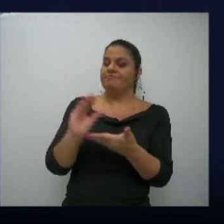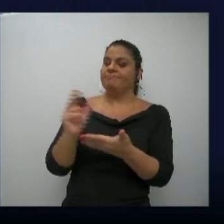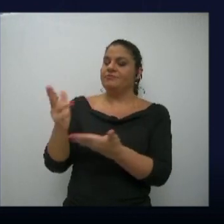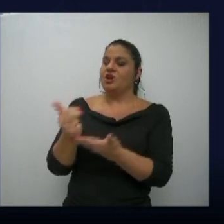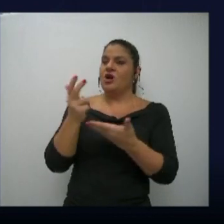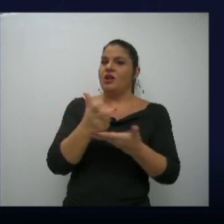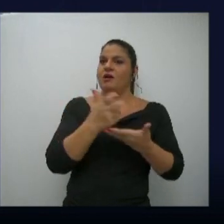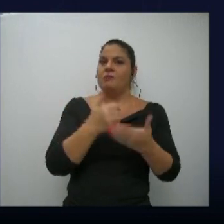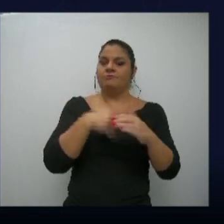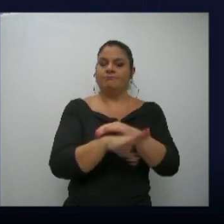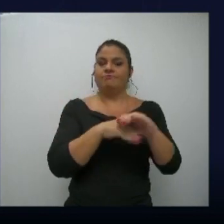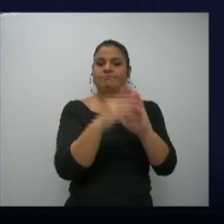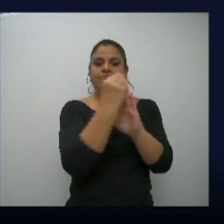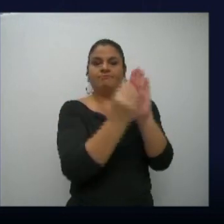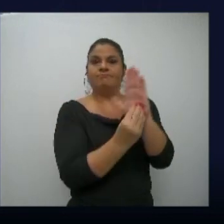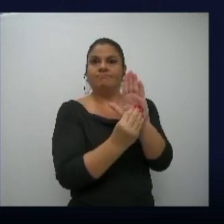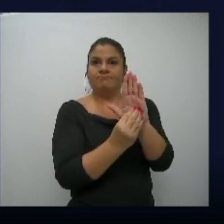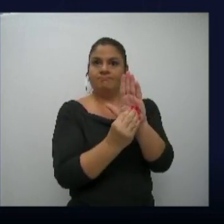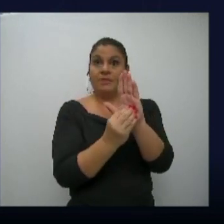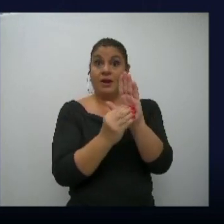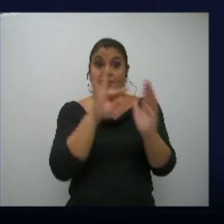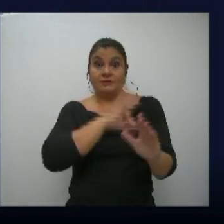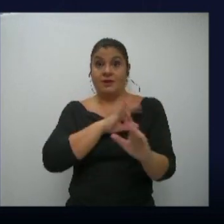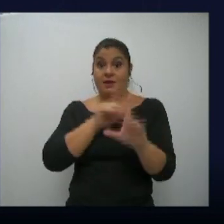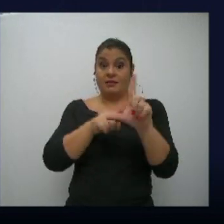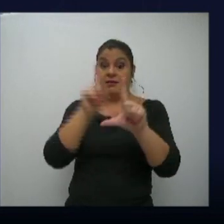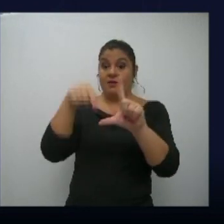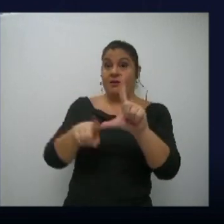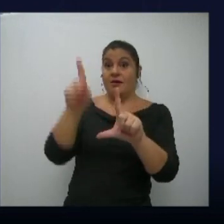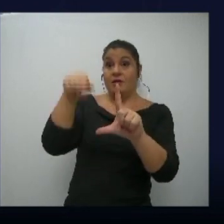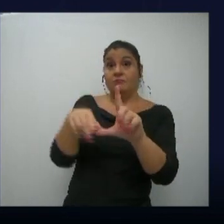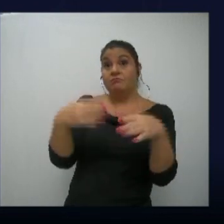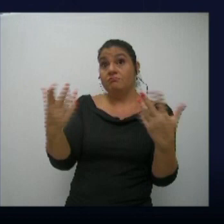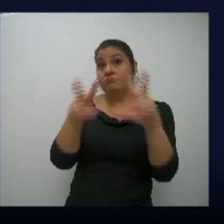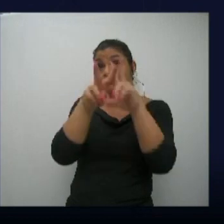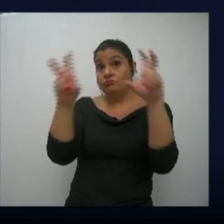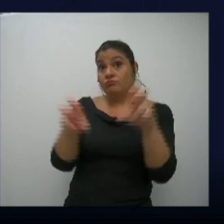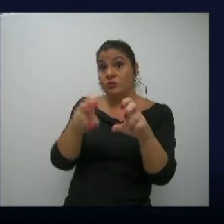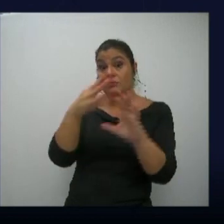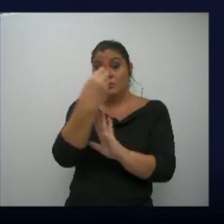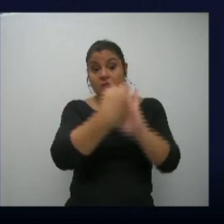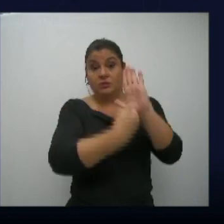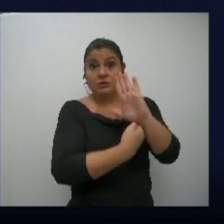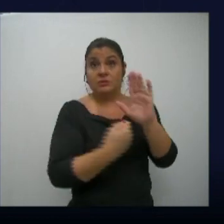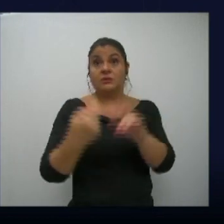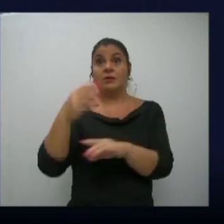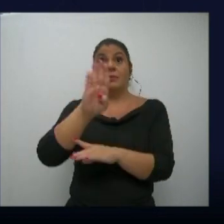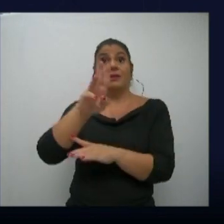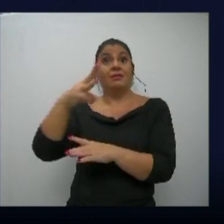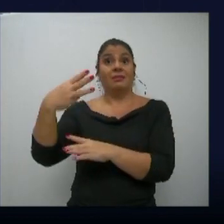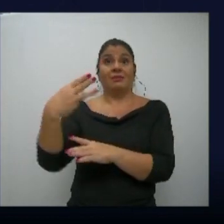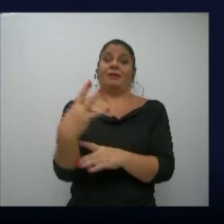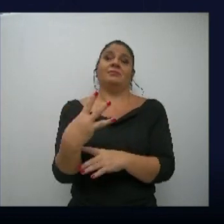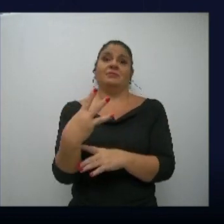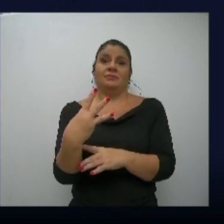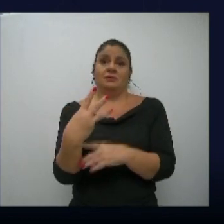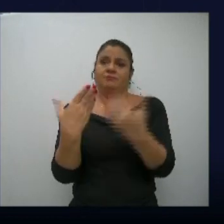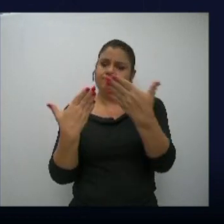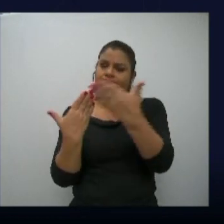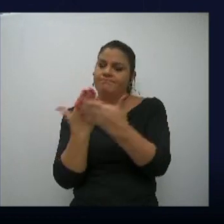direção de alocação de renda variável então se não fosse esse tema a gente ter estado na B3 e assim que a gente